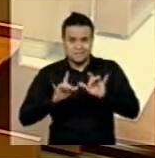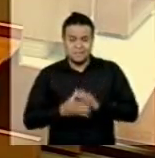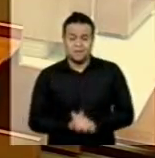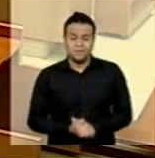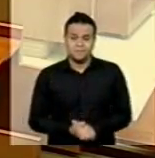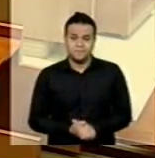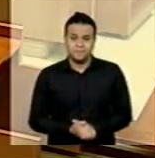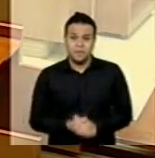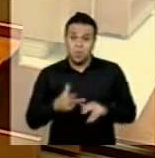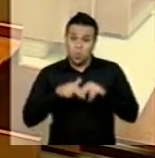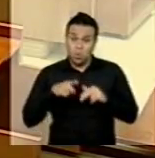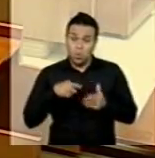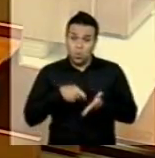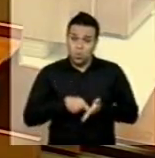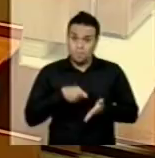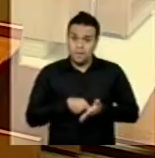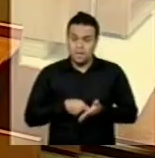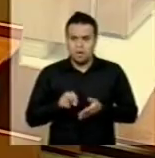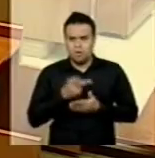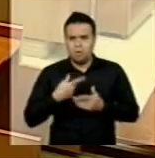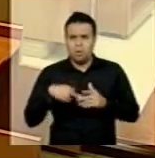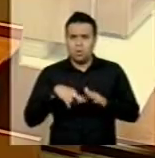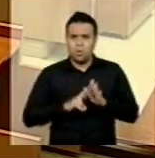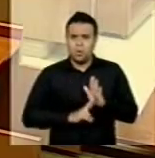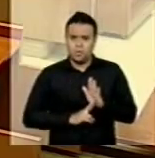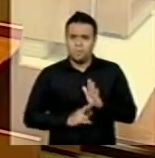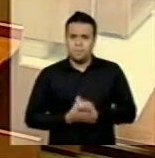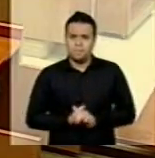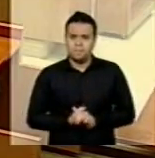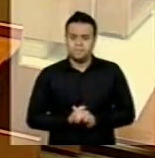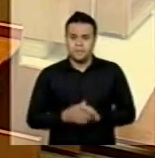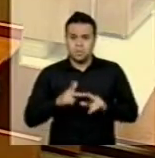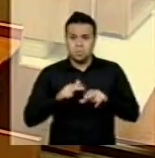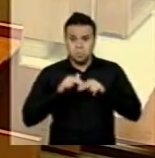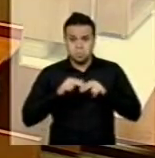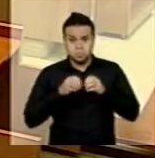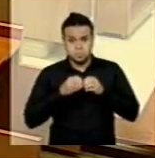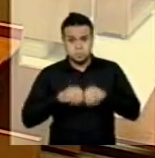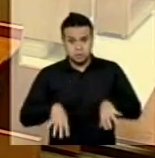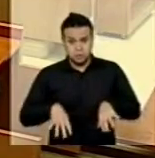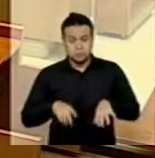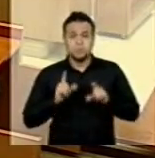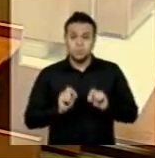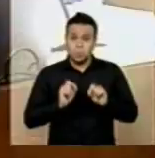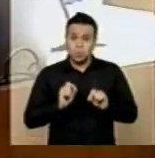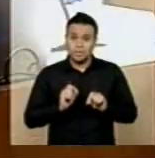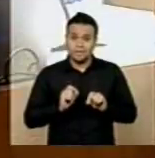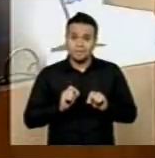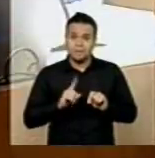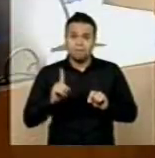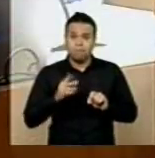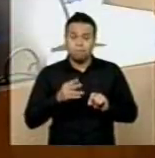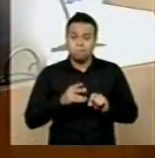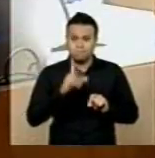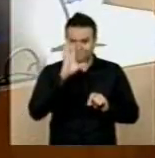essa obrigatoriedade ou essa norma poderia prejudicar a atividade jurisdicional.